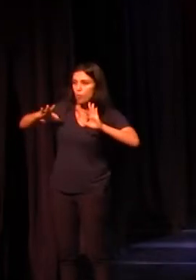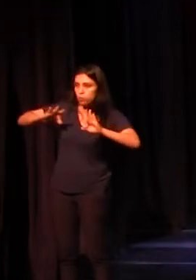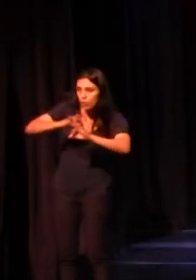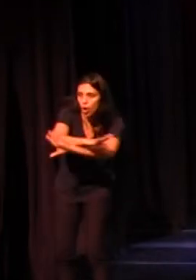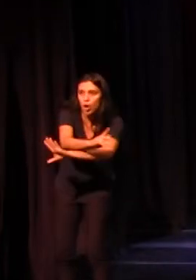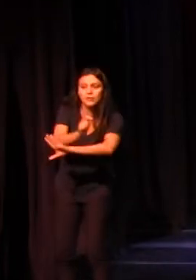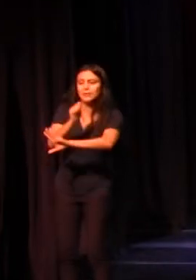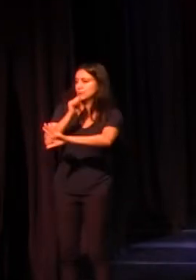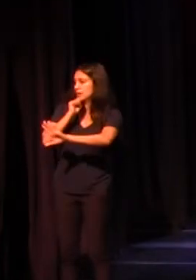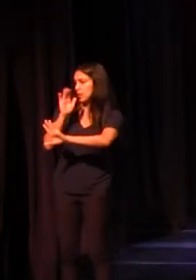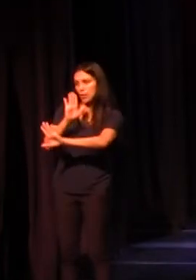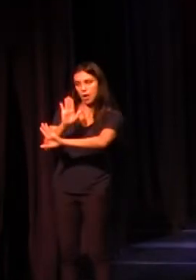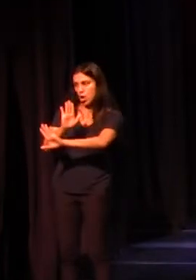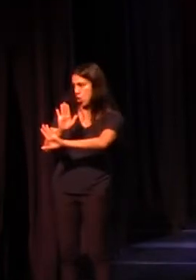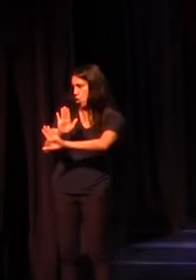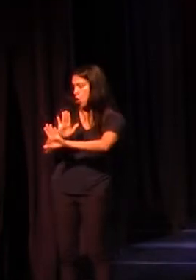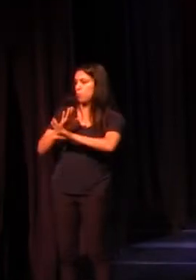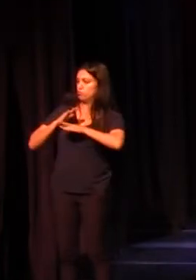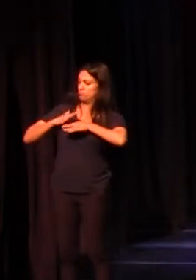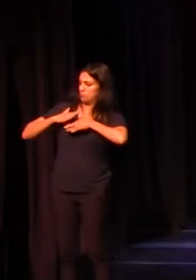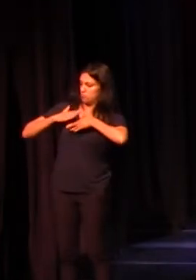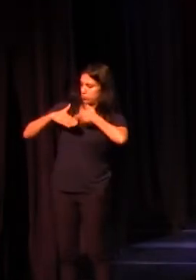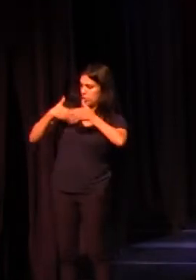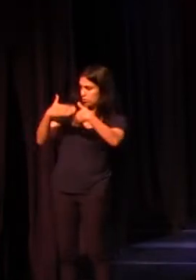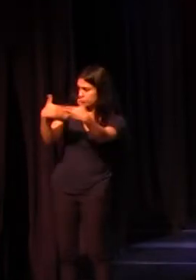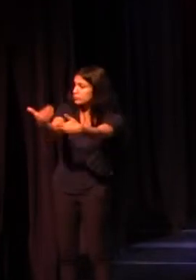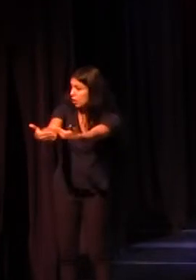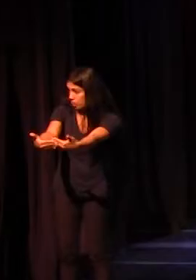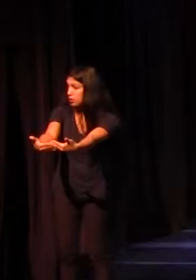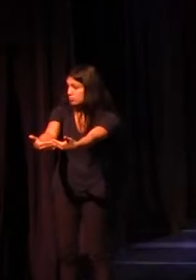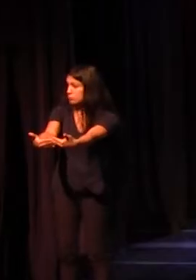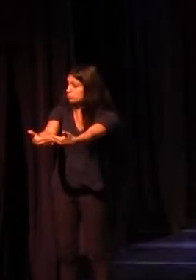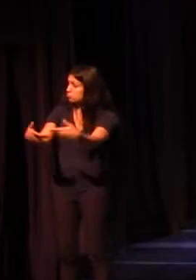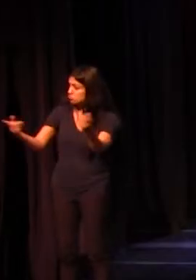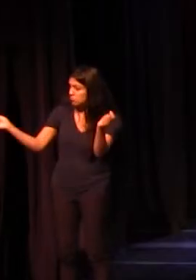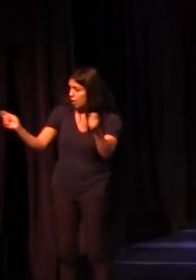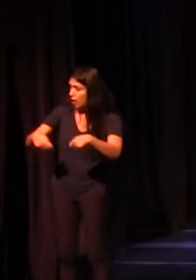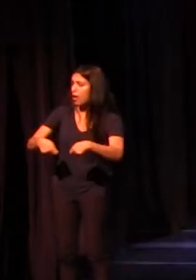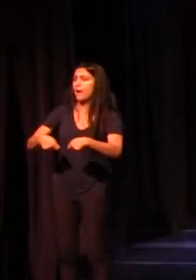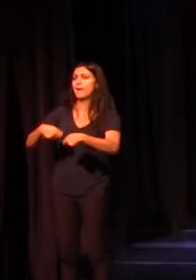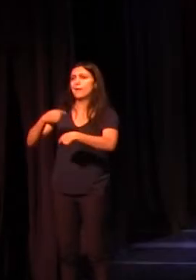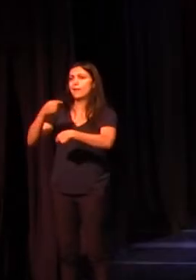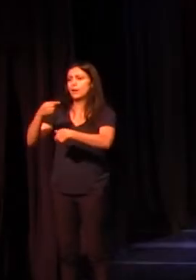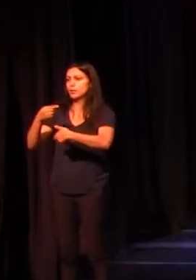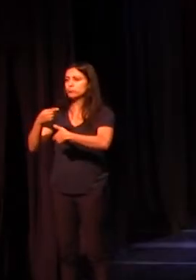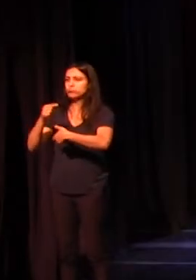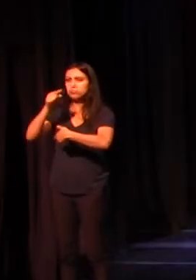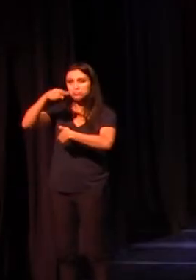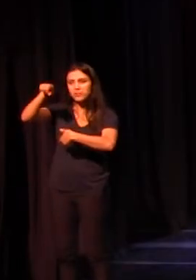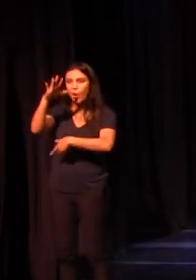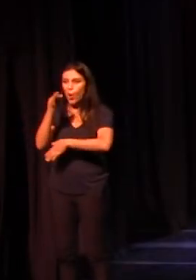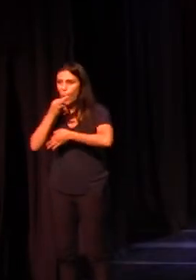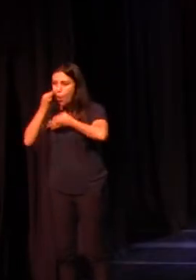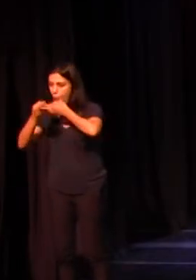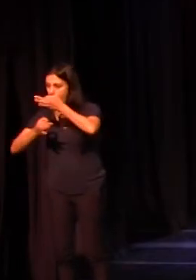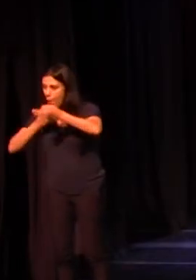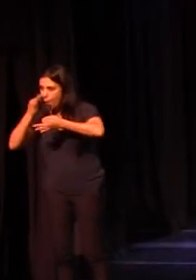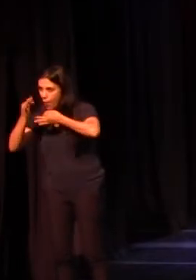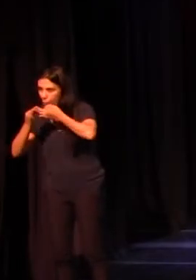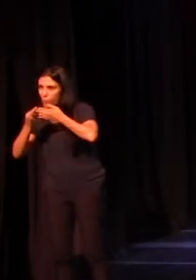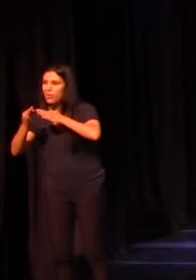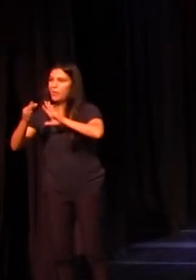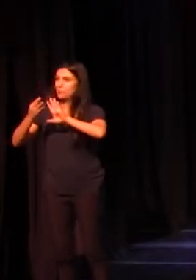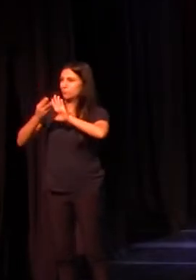está pronto, ele não está aí para a eternidade, esse currículo. A ideia é que ele receba as contribuições agora que ele está indo para a